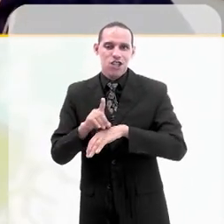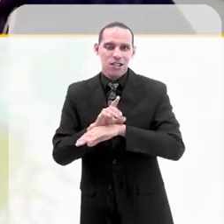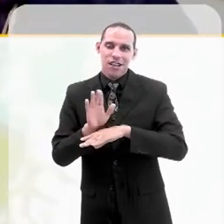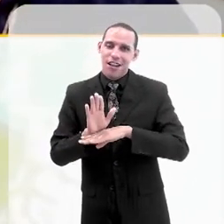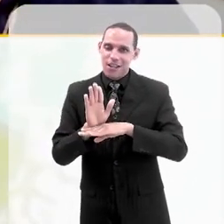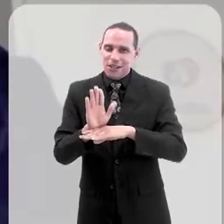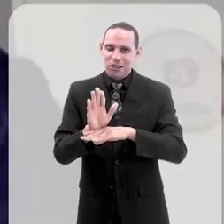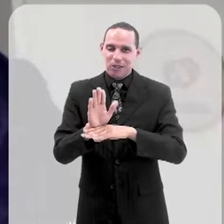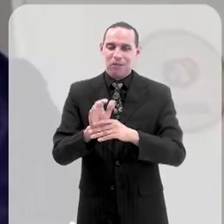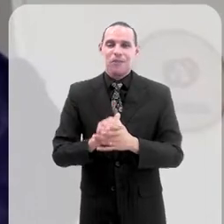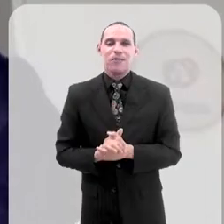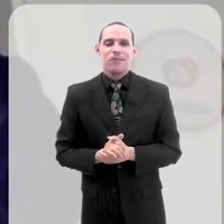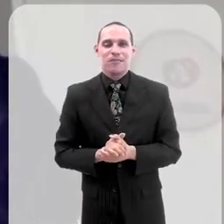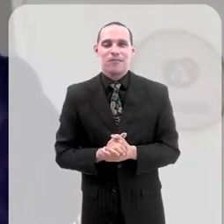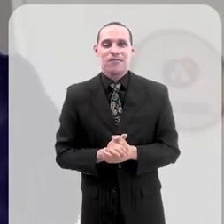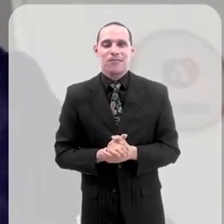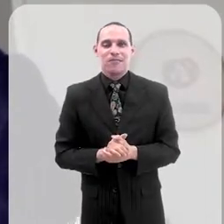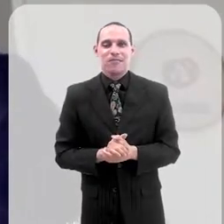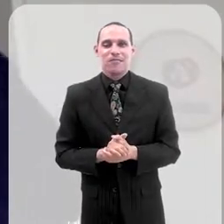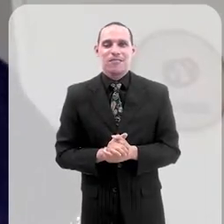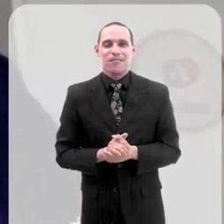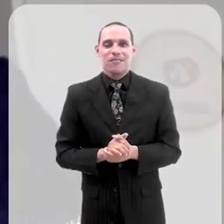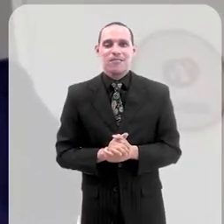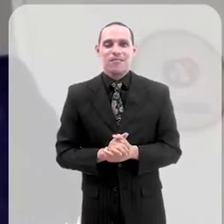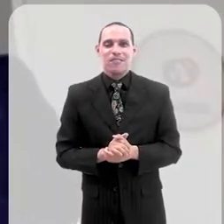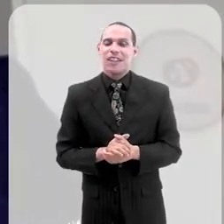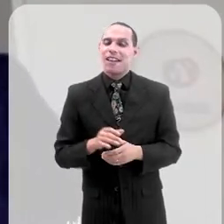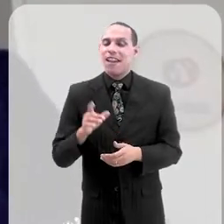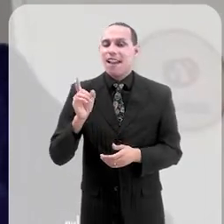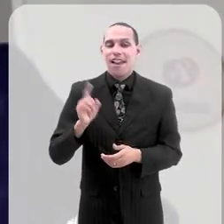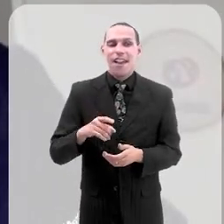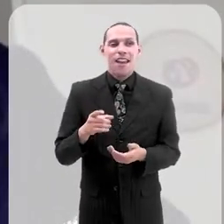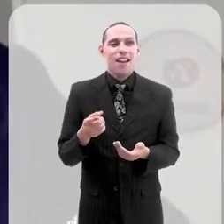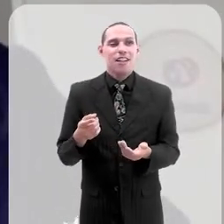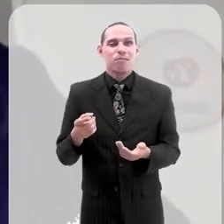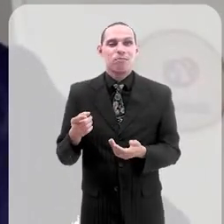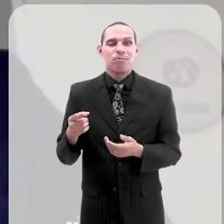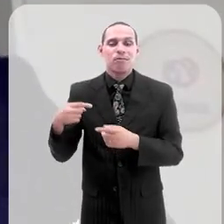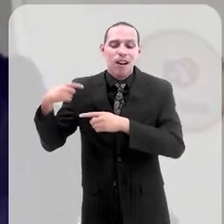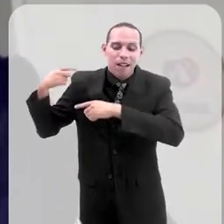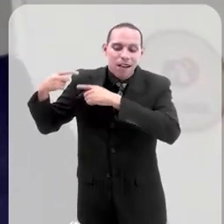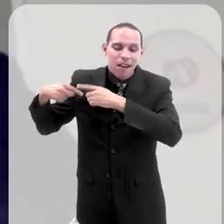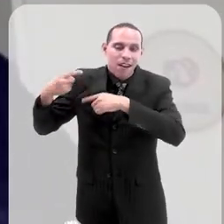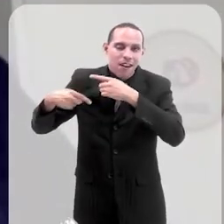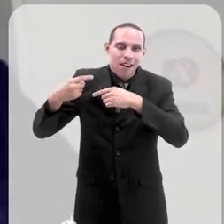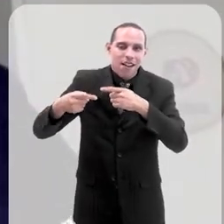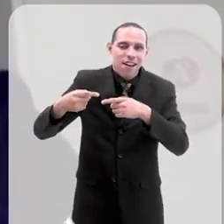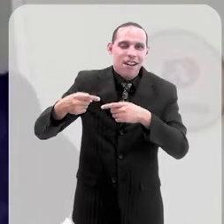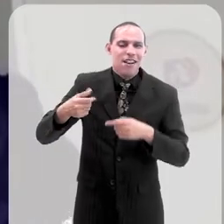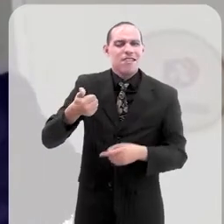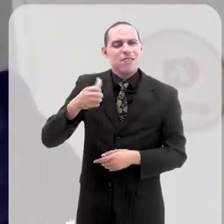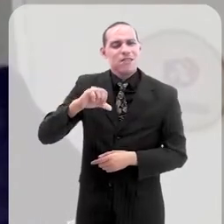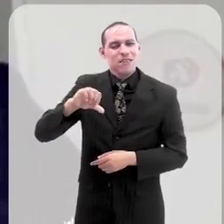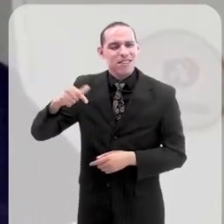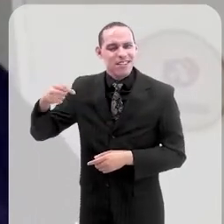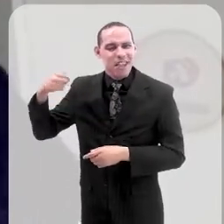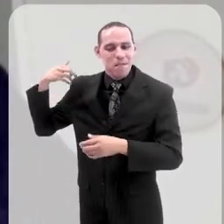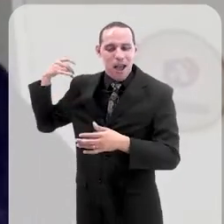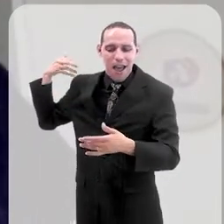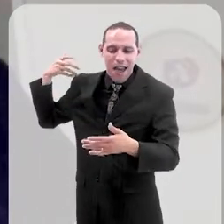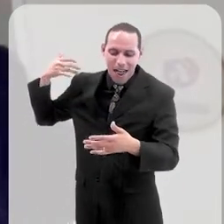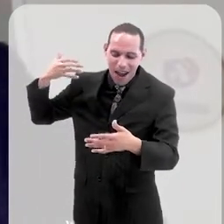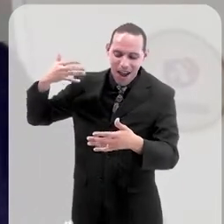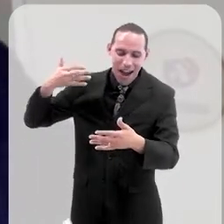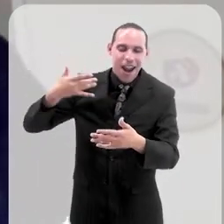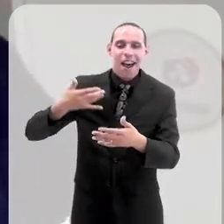pais. E eu acho que isso é um legado bacana que começou lá em 97, vendo bem, né? E a gente